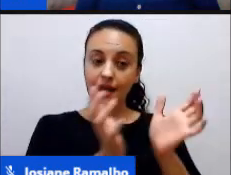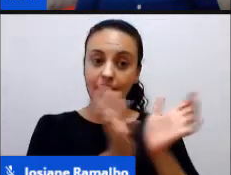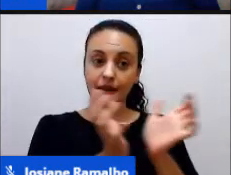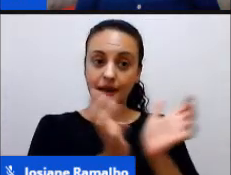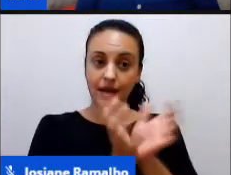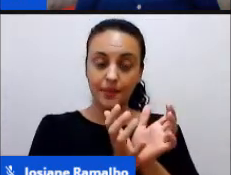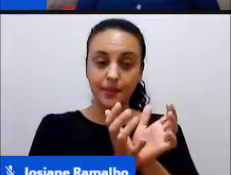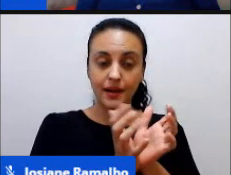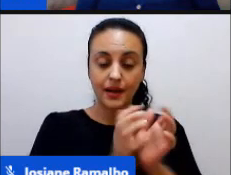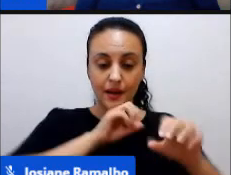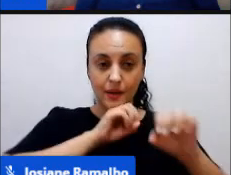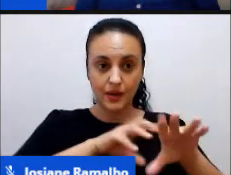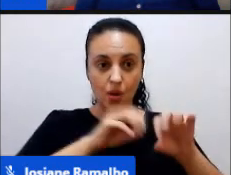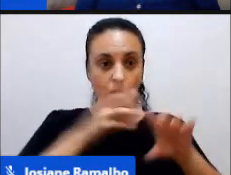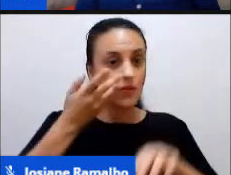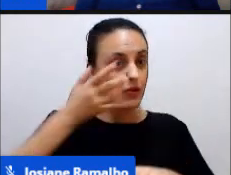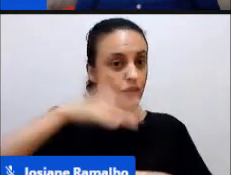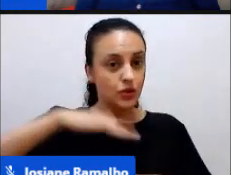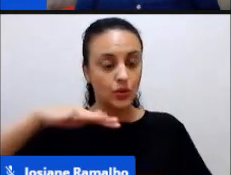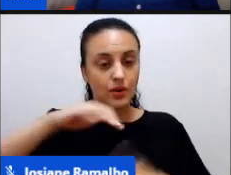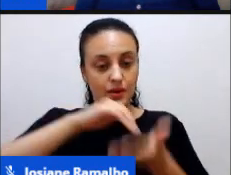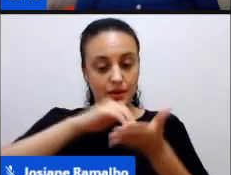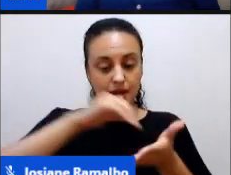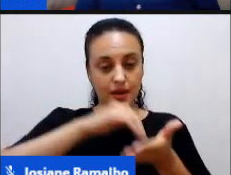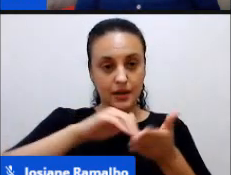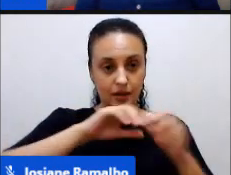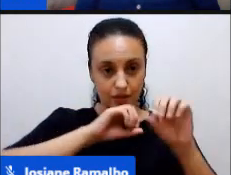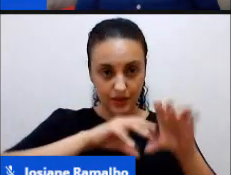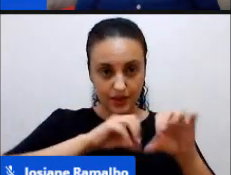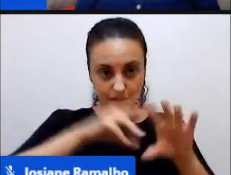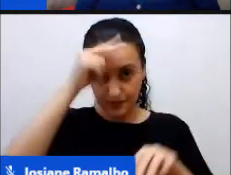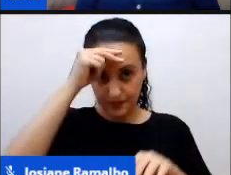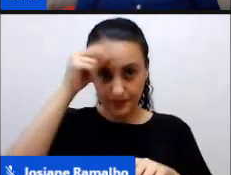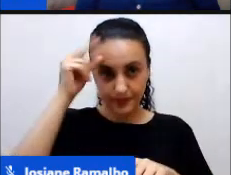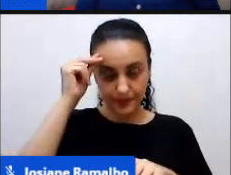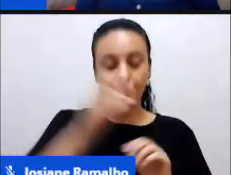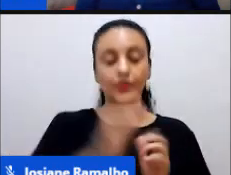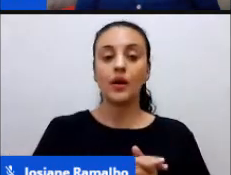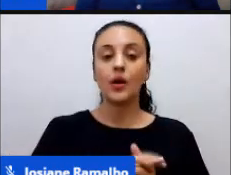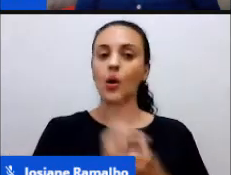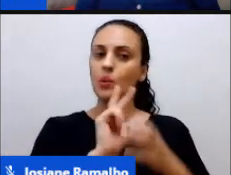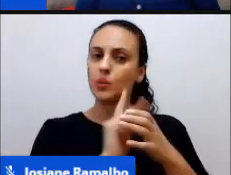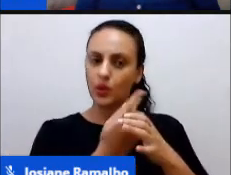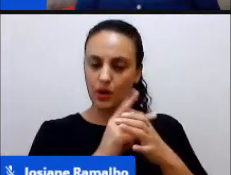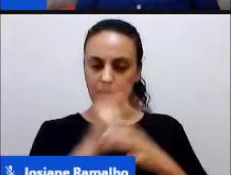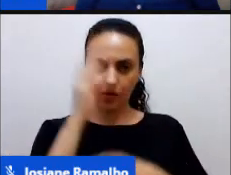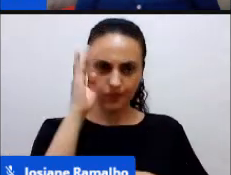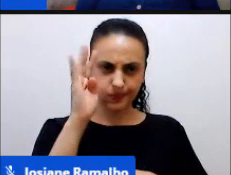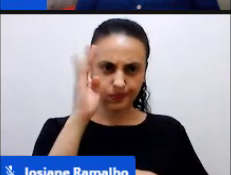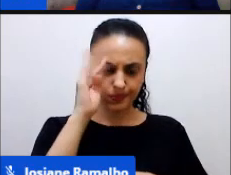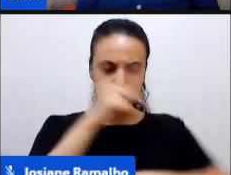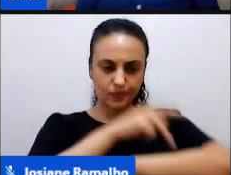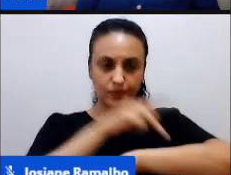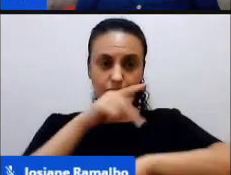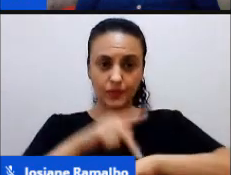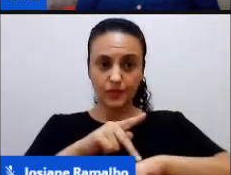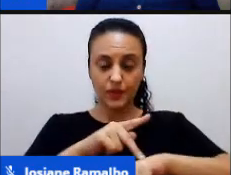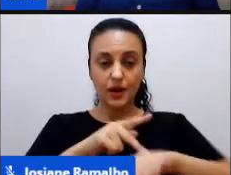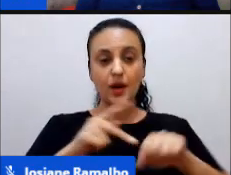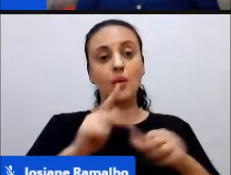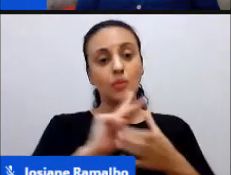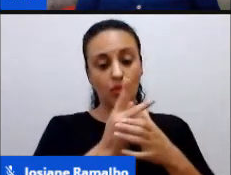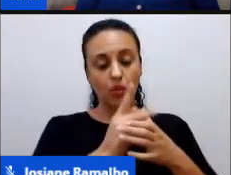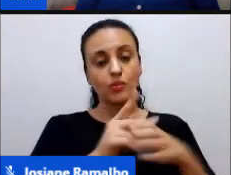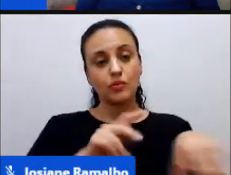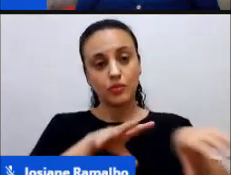Infantil, CEMED. O Reflexões Pedagógicas é um programa de formação continuada da Secretaria de Educação de